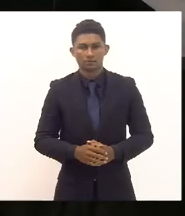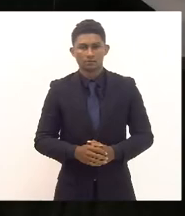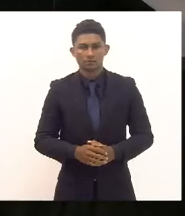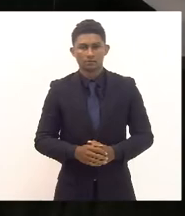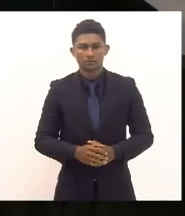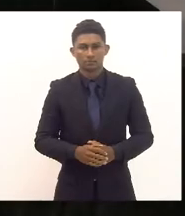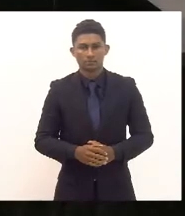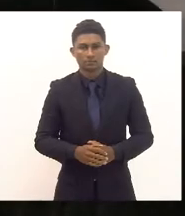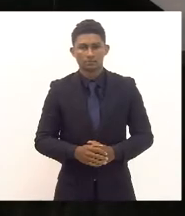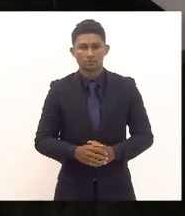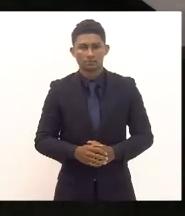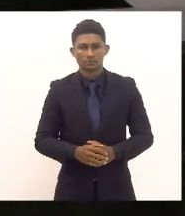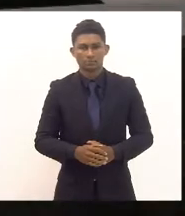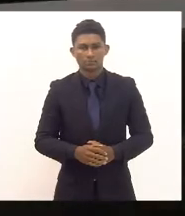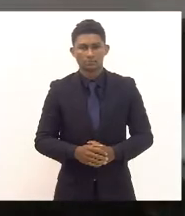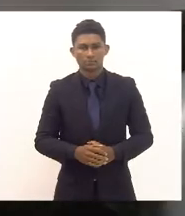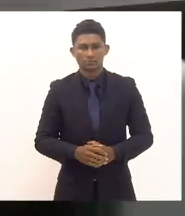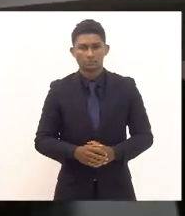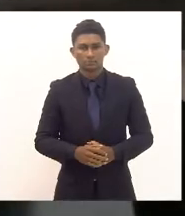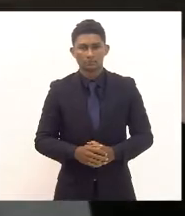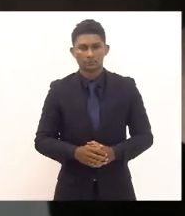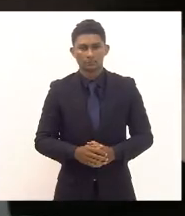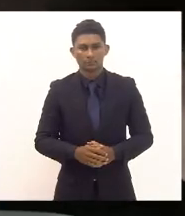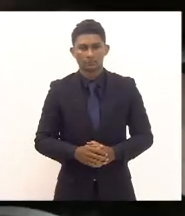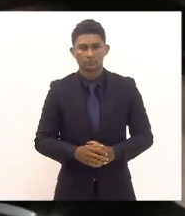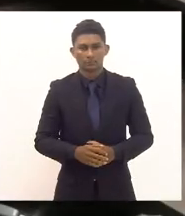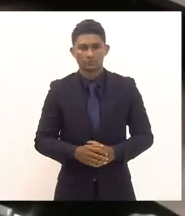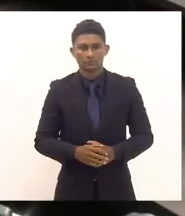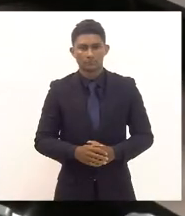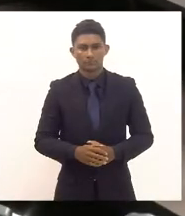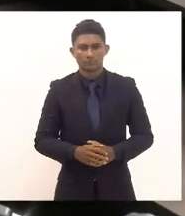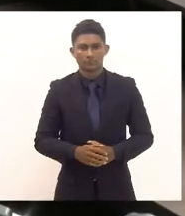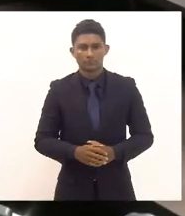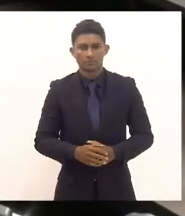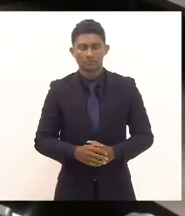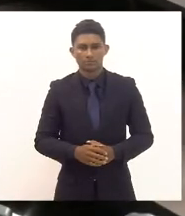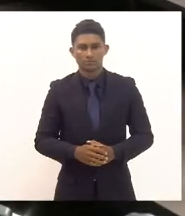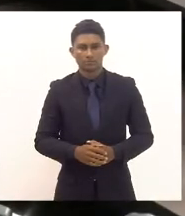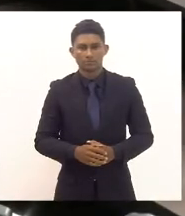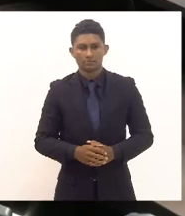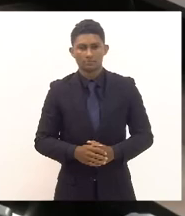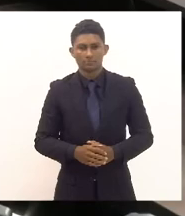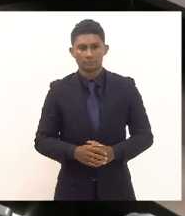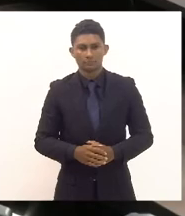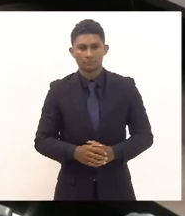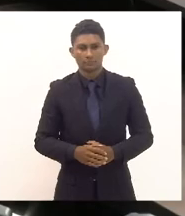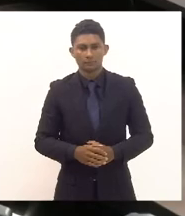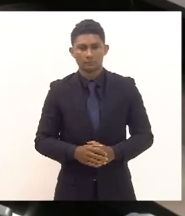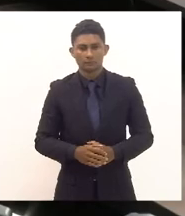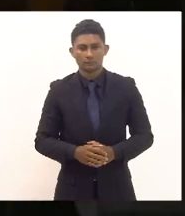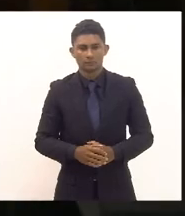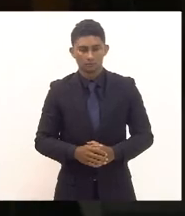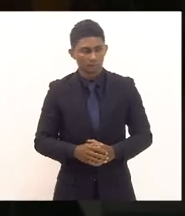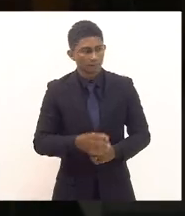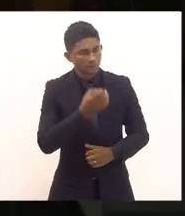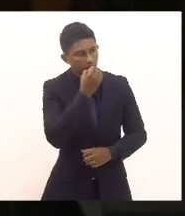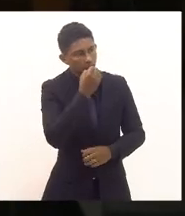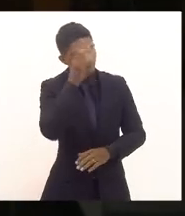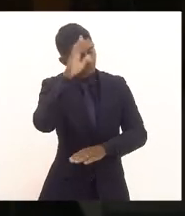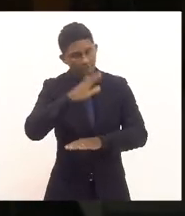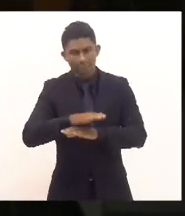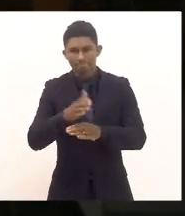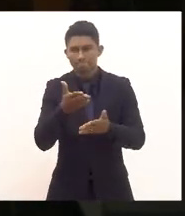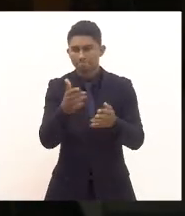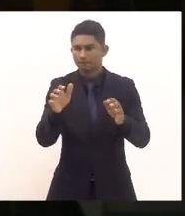E aí E aí E aí Oi boa tarde a todos